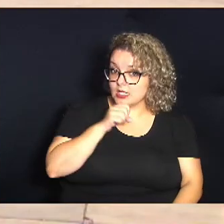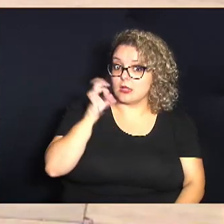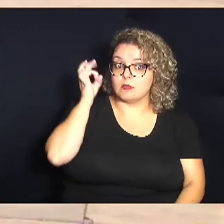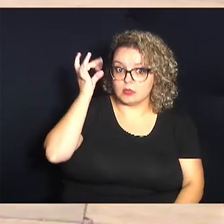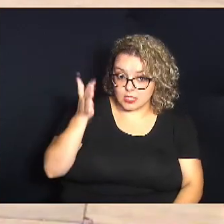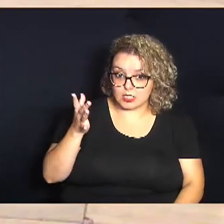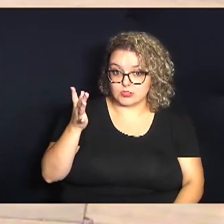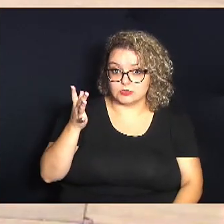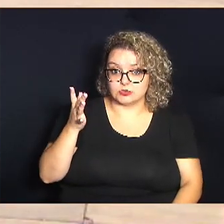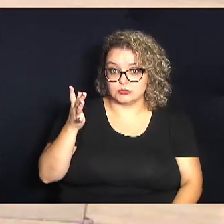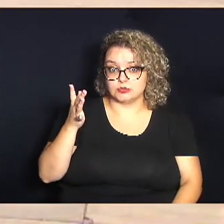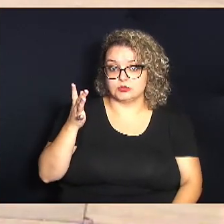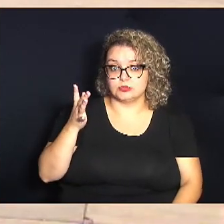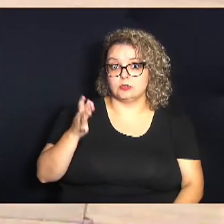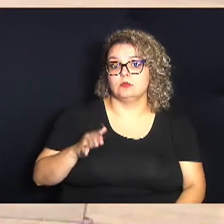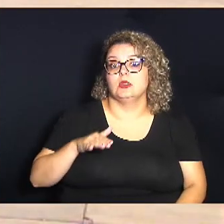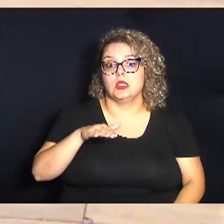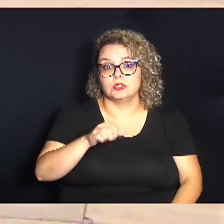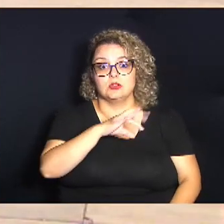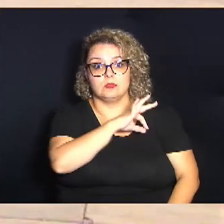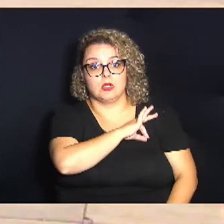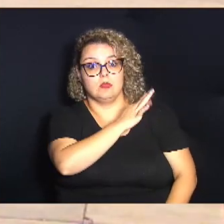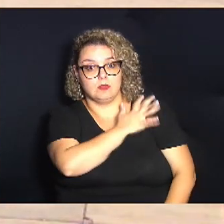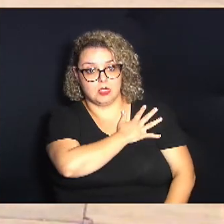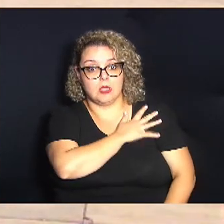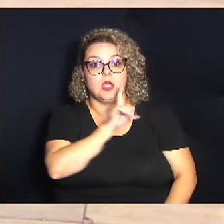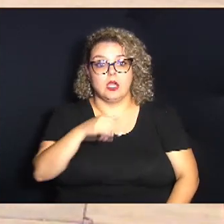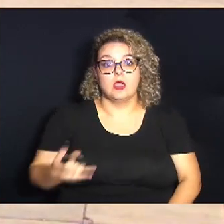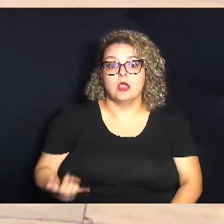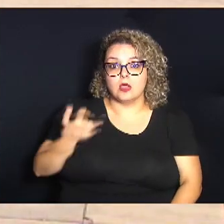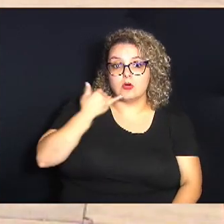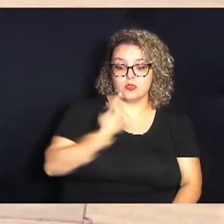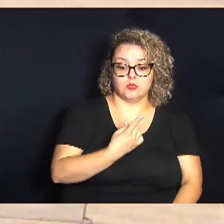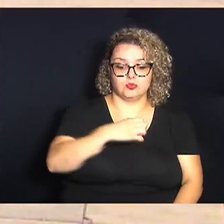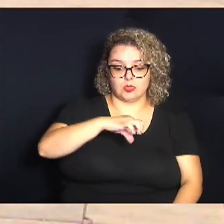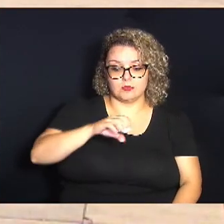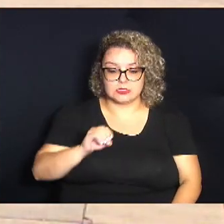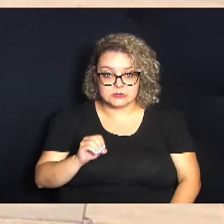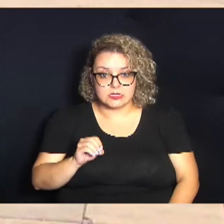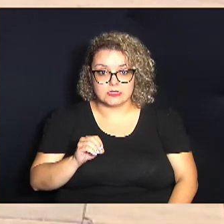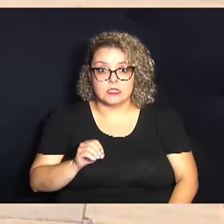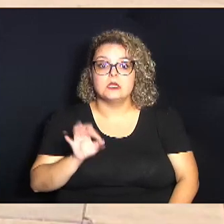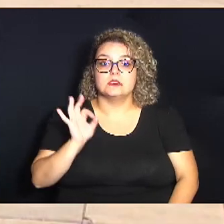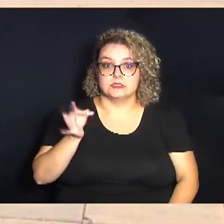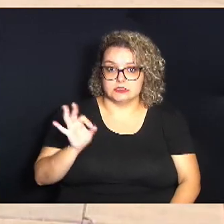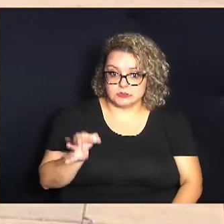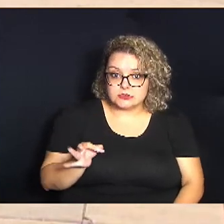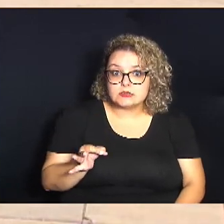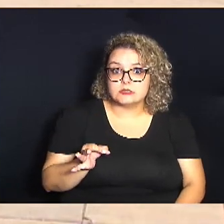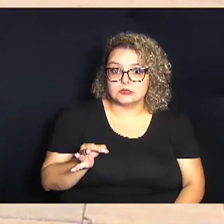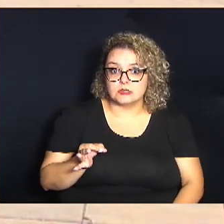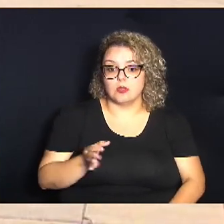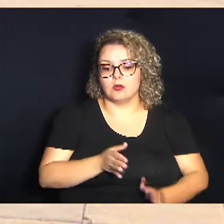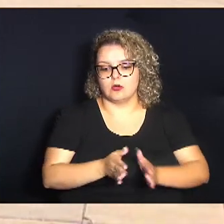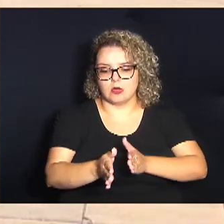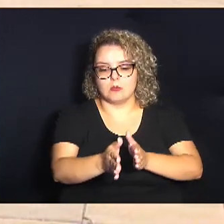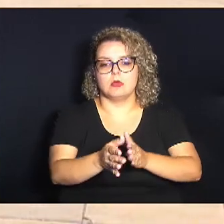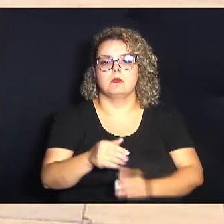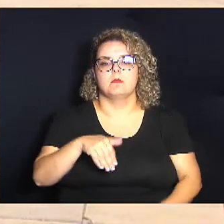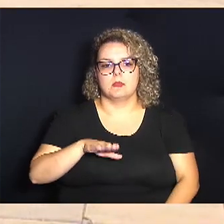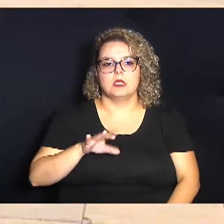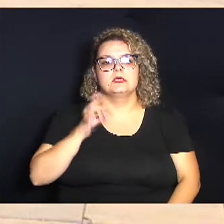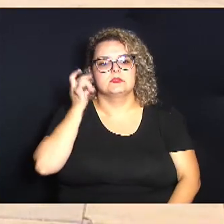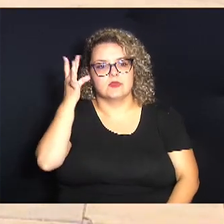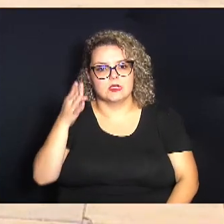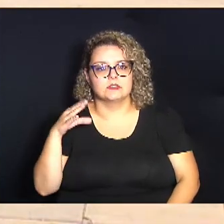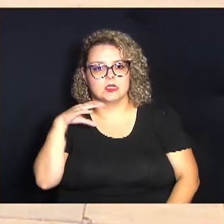né, e direto para estar acionando a Polícia Militar é através do telefone 190. Esse, sem dúvida, vai ser o caminho mais rápido para estar